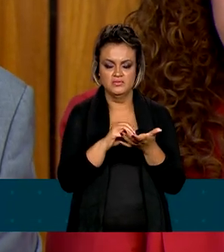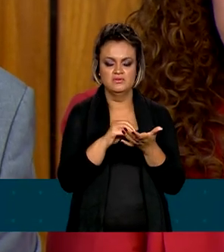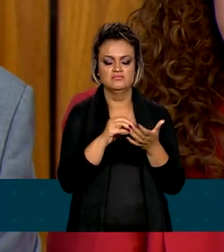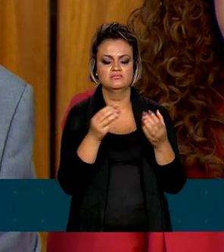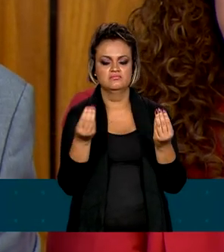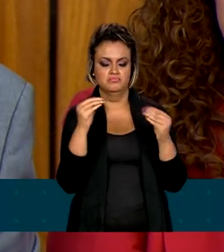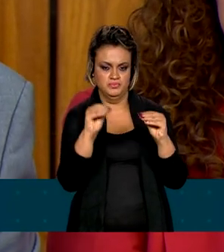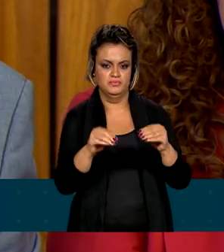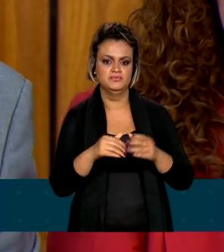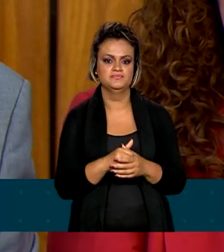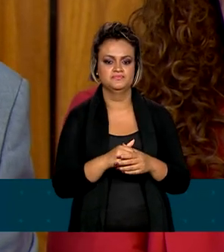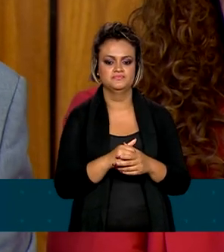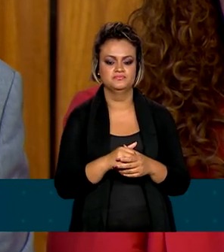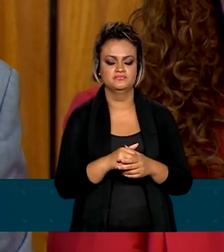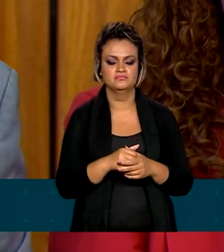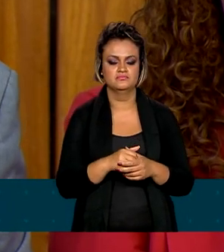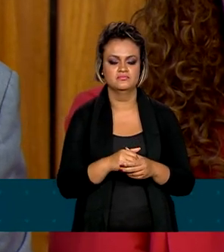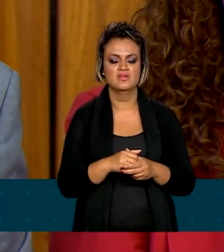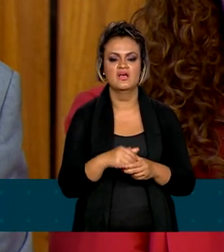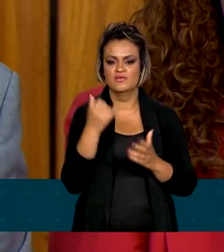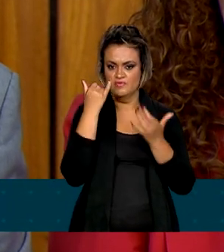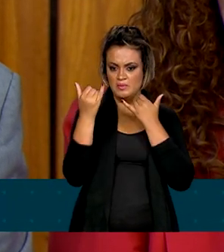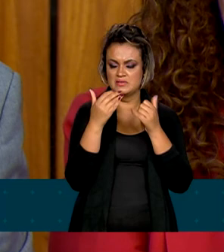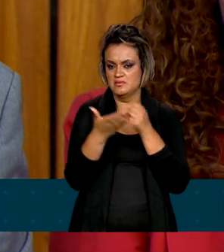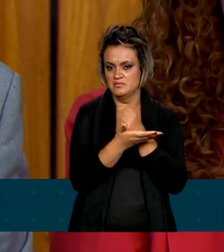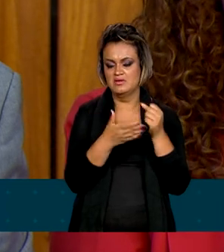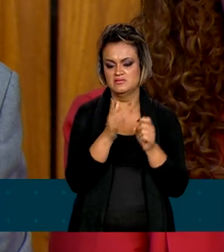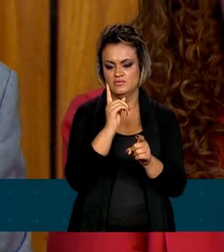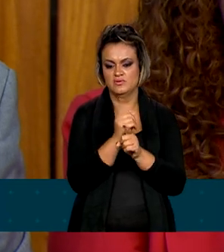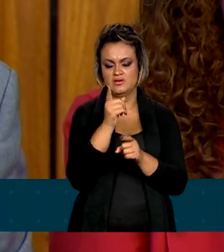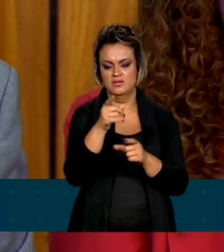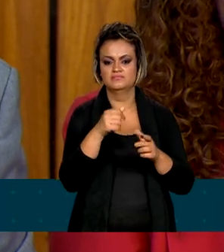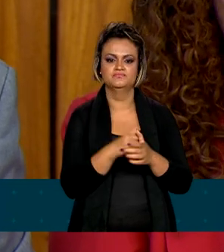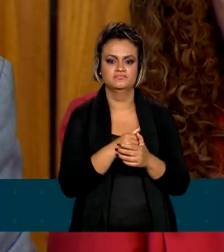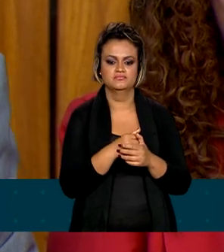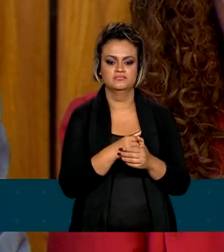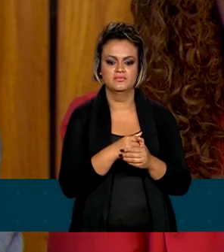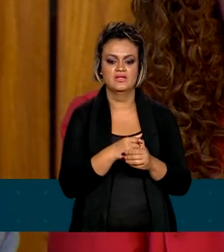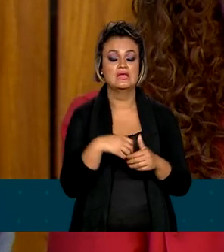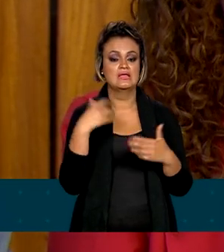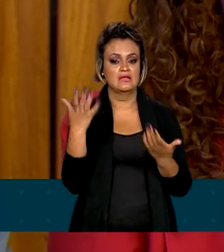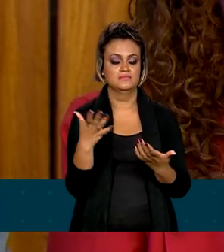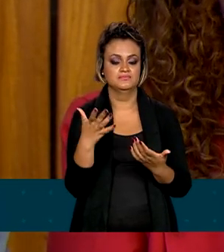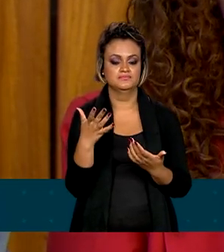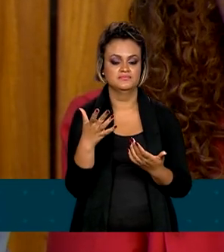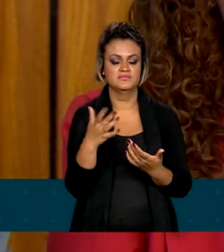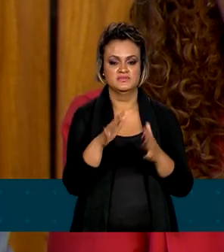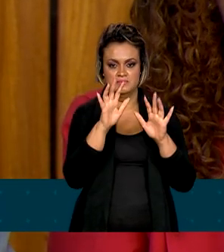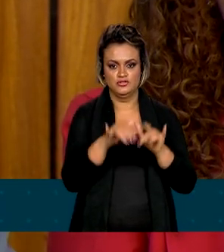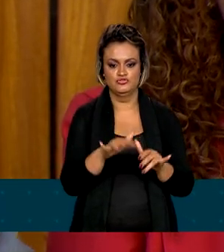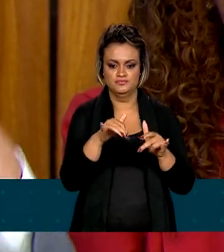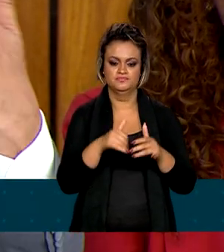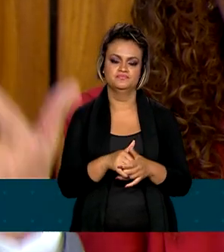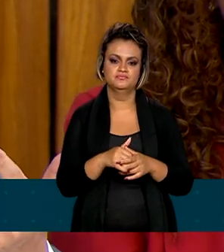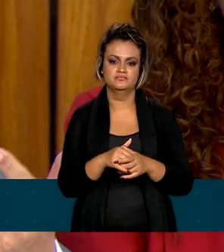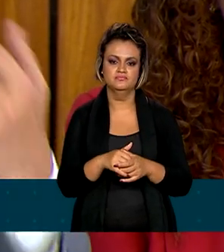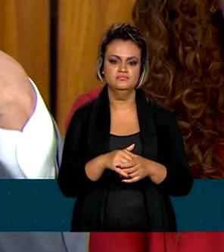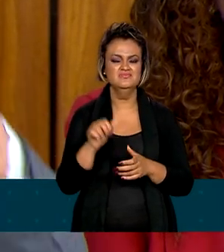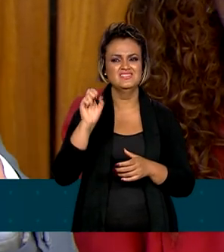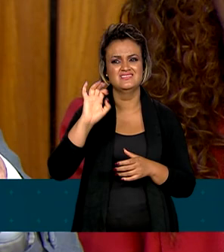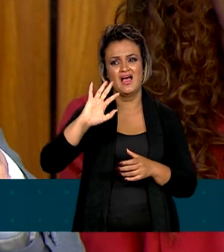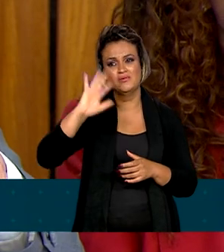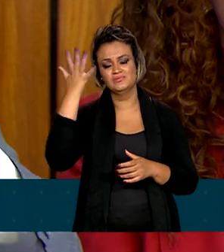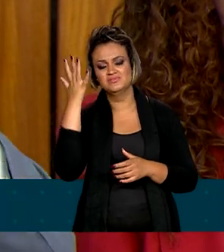ou equivocadas. Então, a informação básica estará lá preenchida e vocês preencherão. Se,